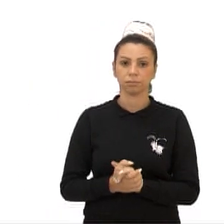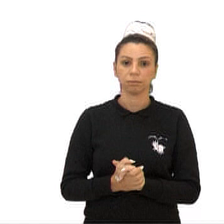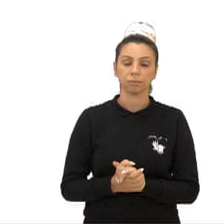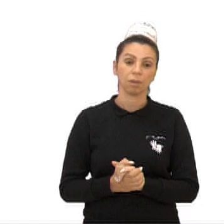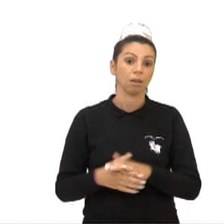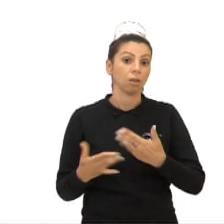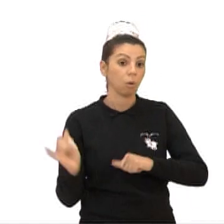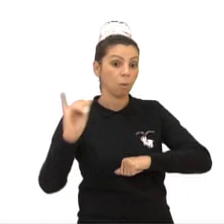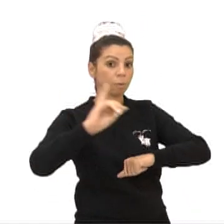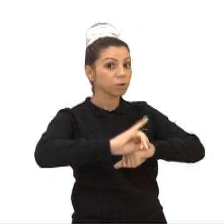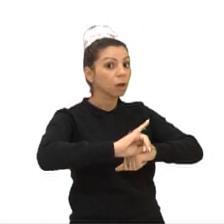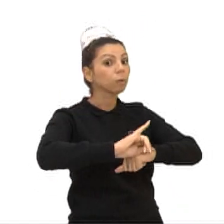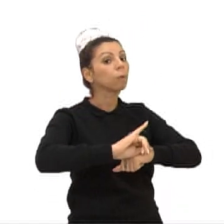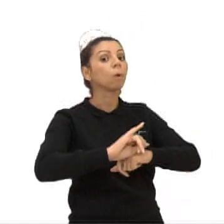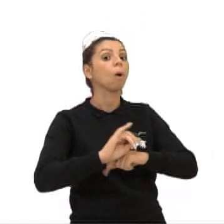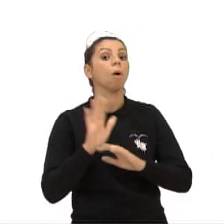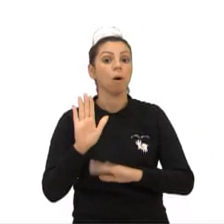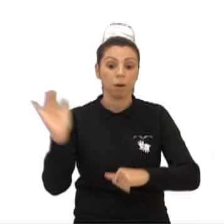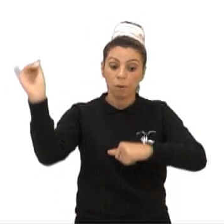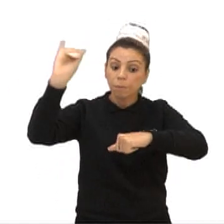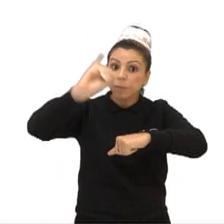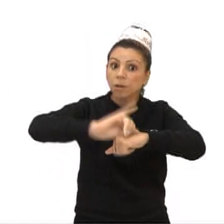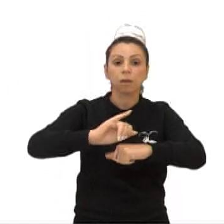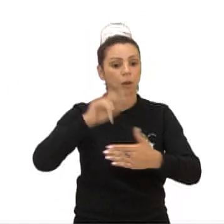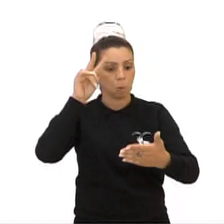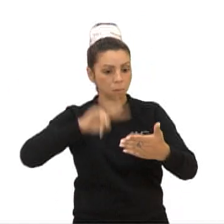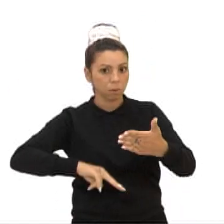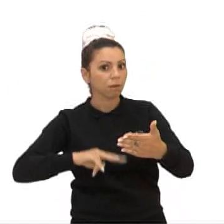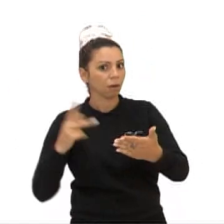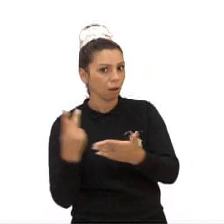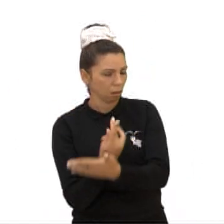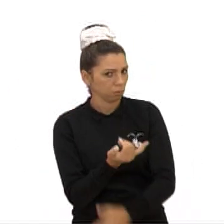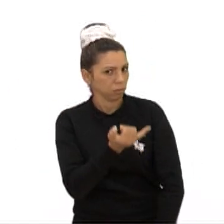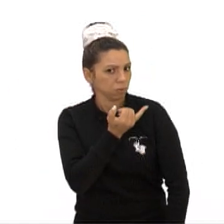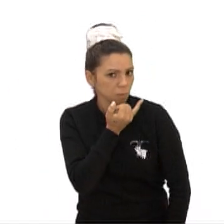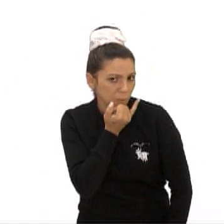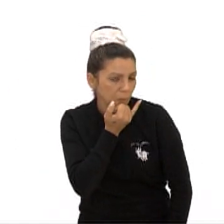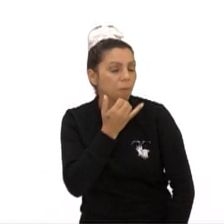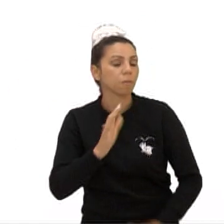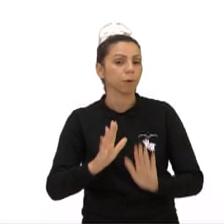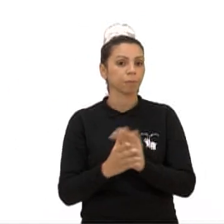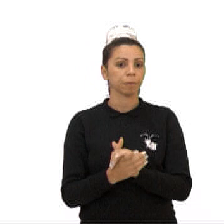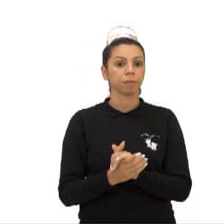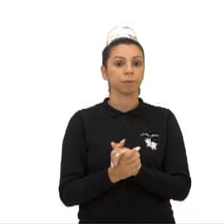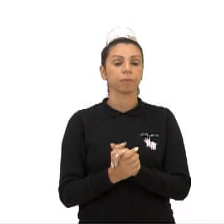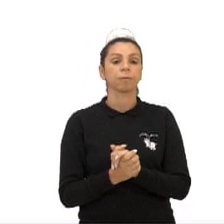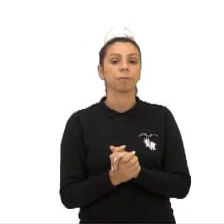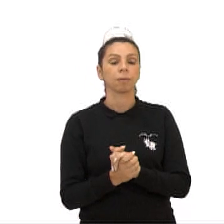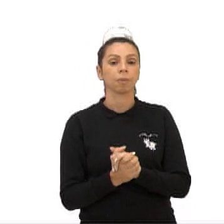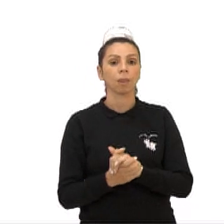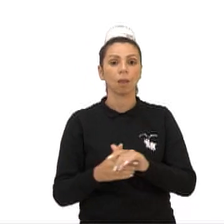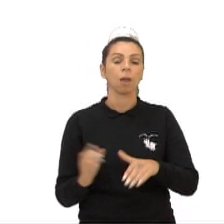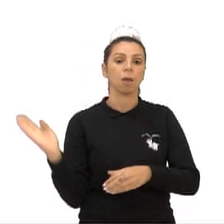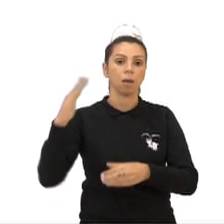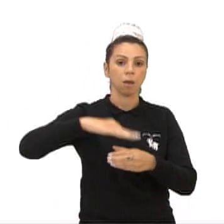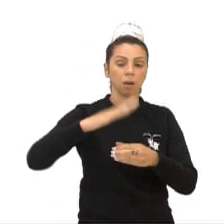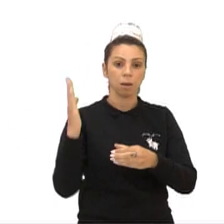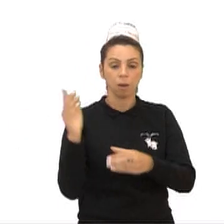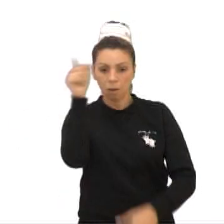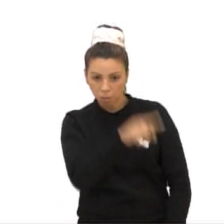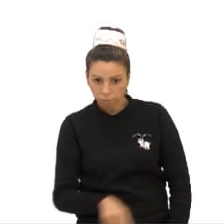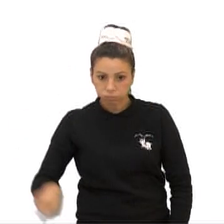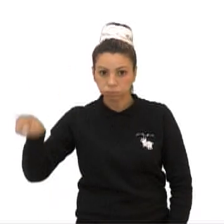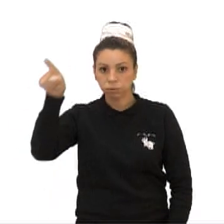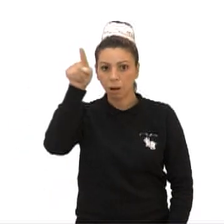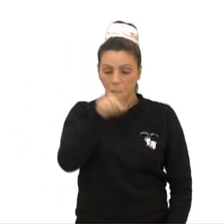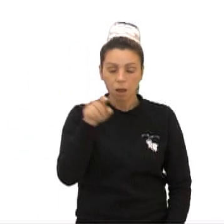objeto, gente? Eu li errado. Que objeto? Me perdoe. Que objeto é a obra, tá? A, um vaso sanitário. B, uma roda de bicicleta em cima